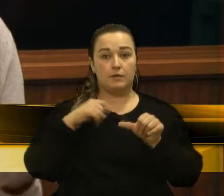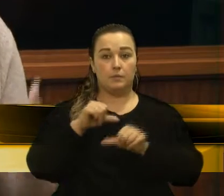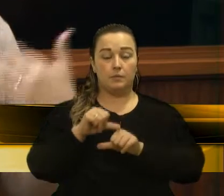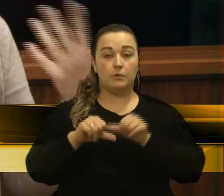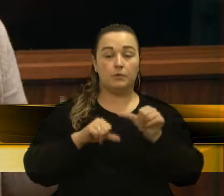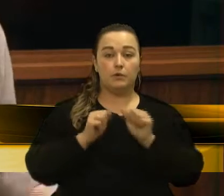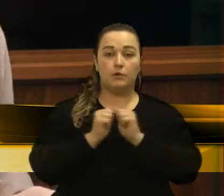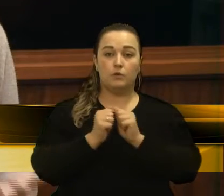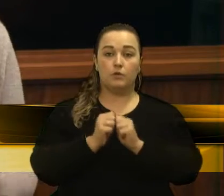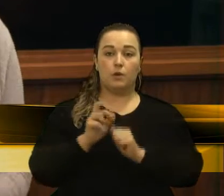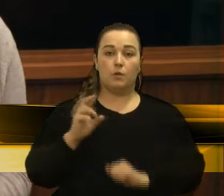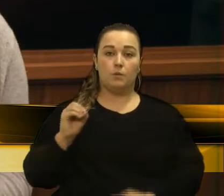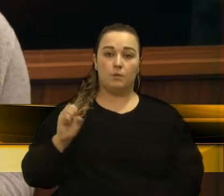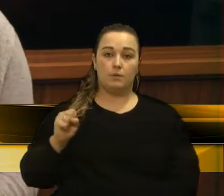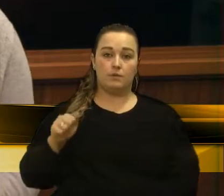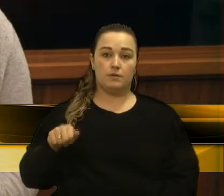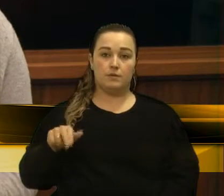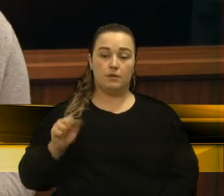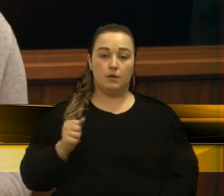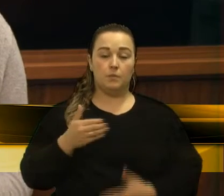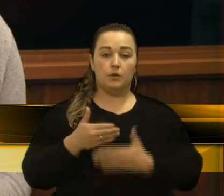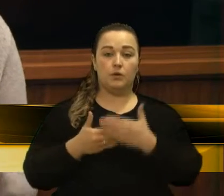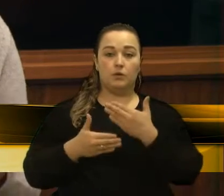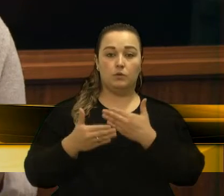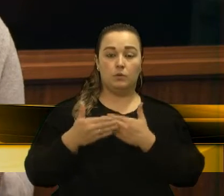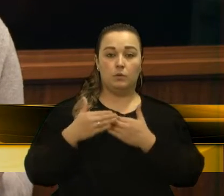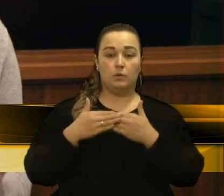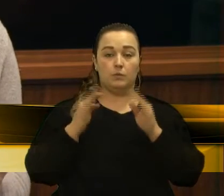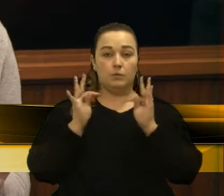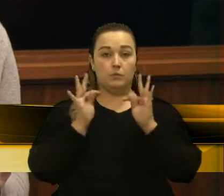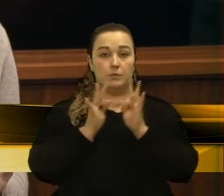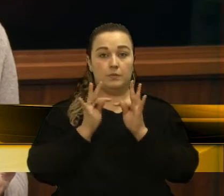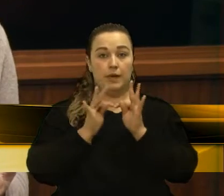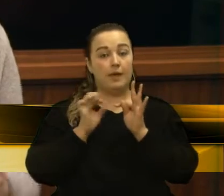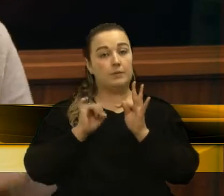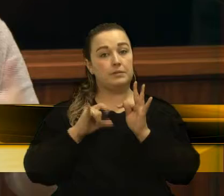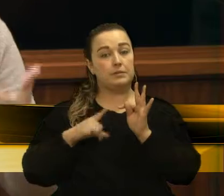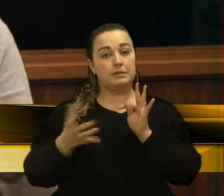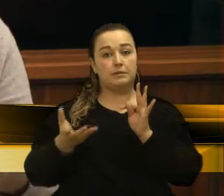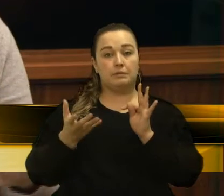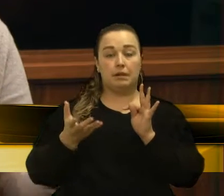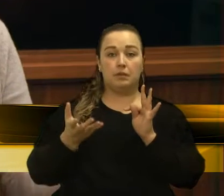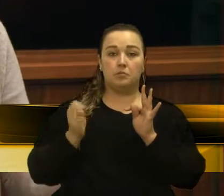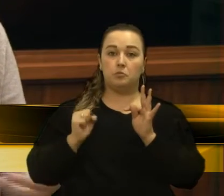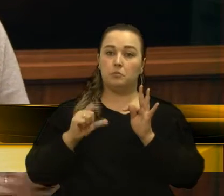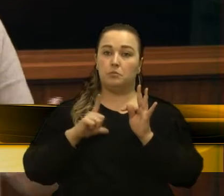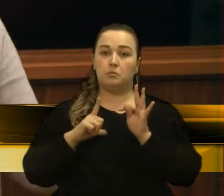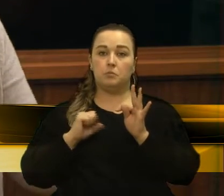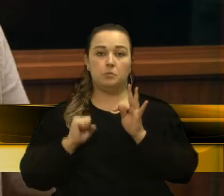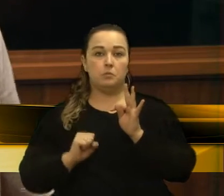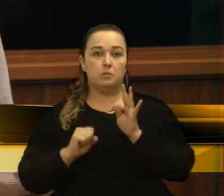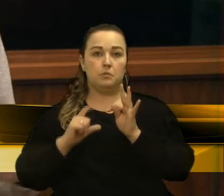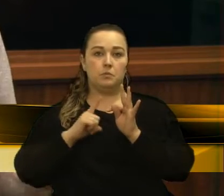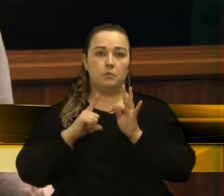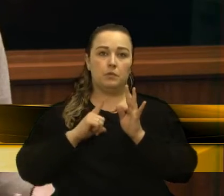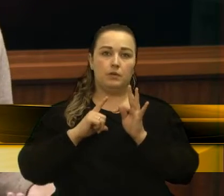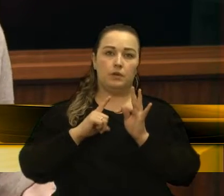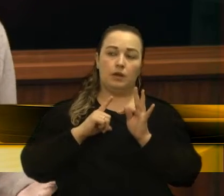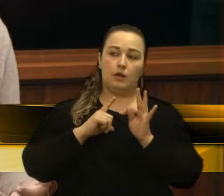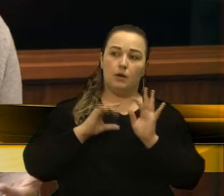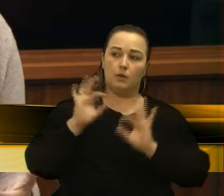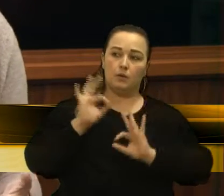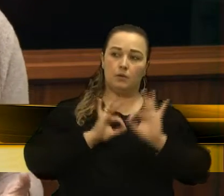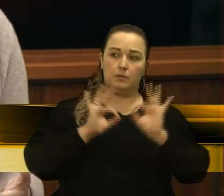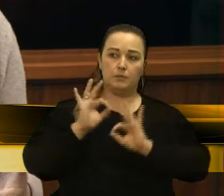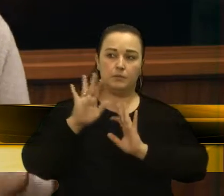Rosana e para os técnicos que trabalharam, talvez se quisesse conter, talvez, a densificação na parte mais central, de uma